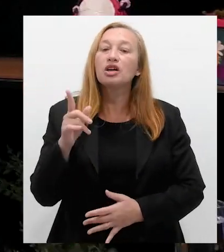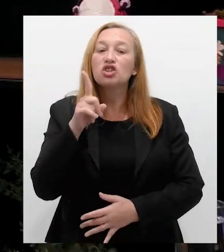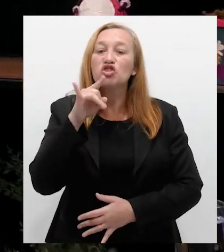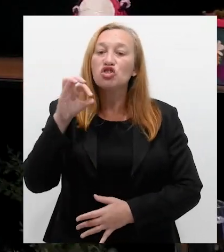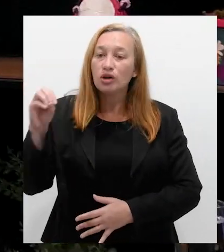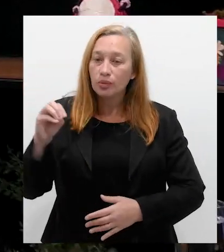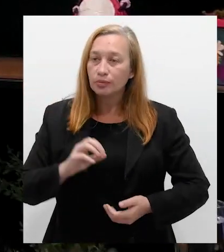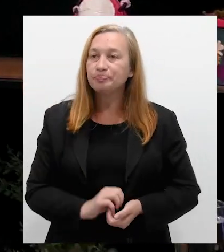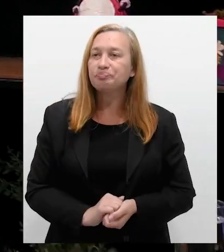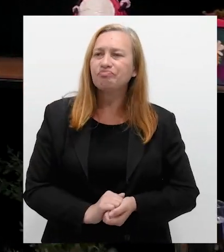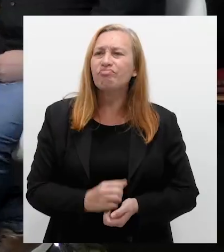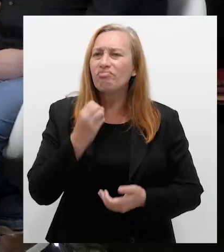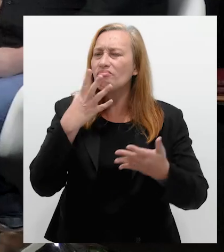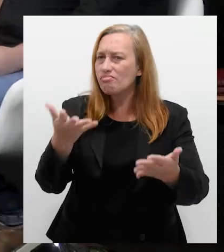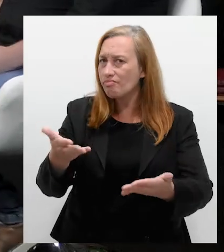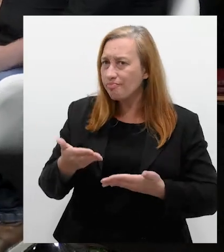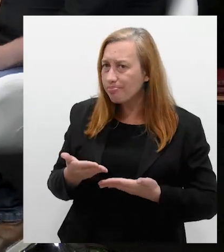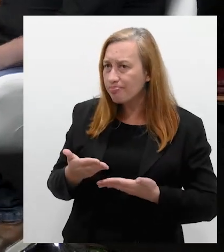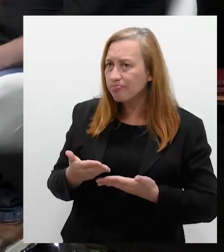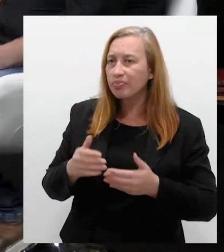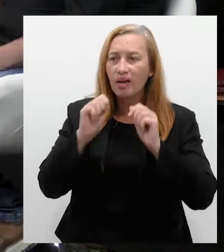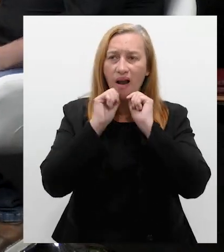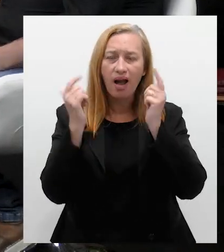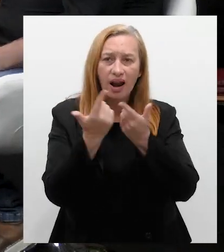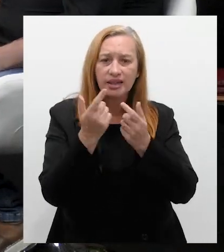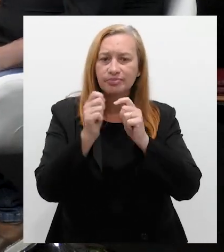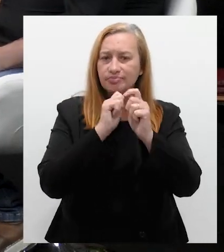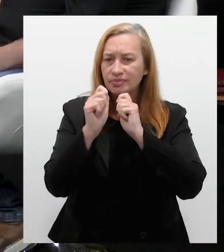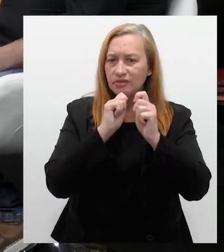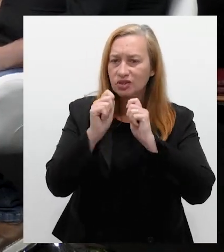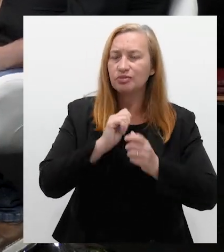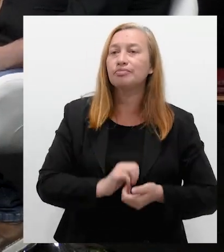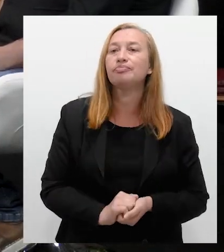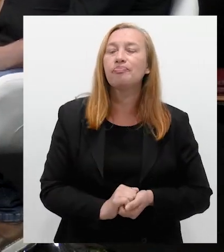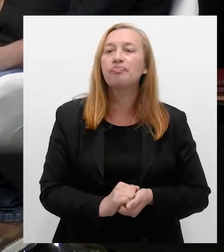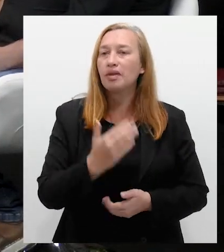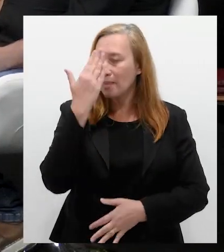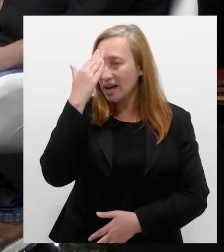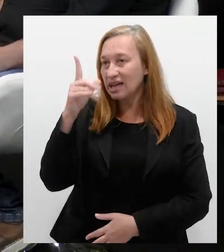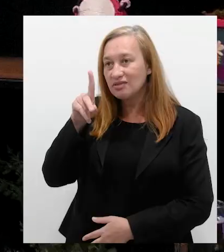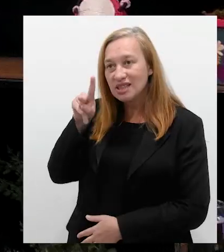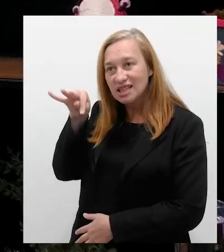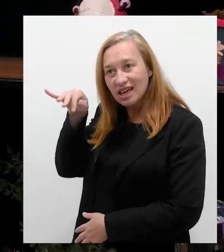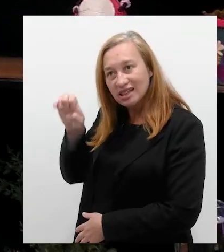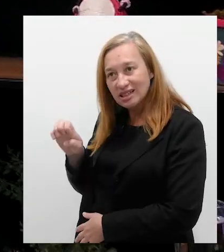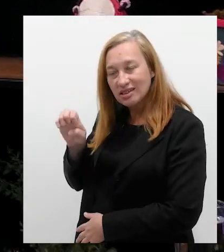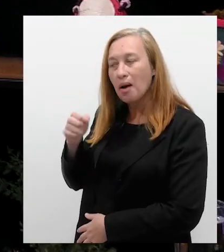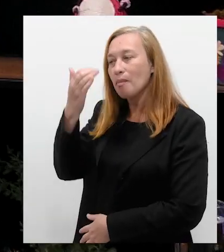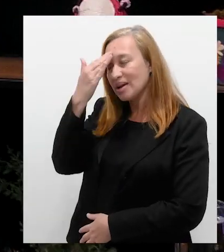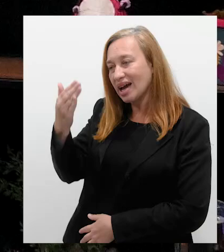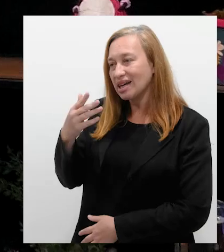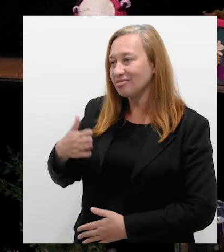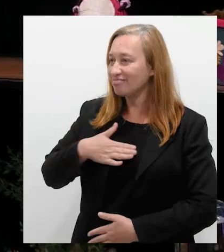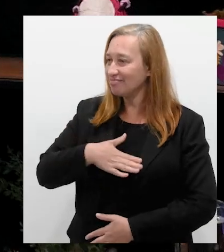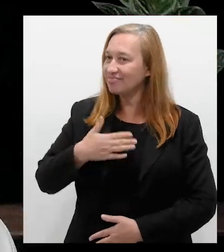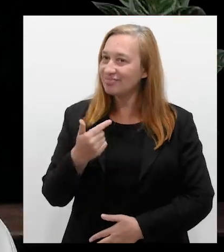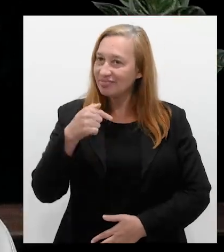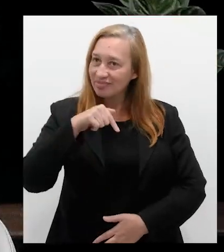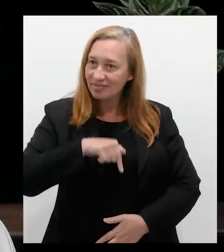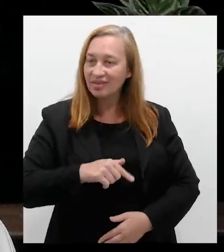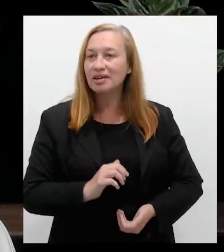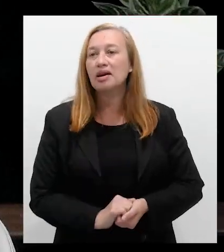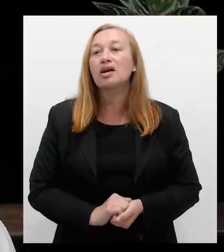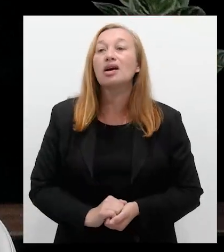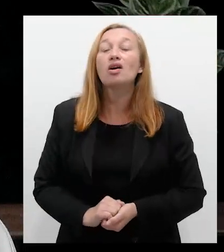Carvalho Ribeiro. Seja muito bem-vindo ao Alerj Entrevista. Obrigado, Vicente. Obrigado. Prazer estar aqui. Eu gostaria